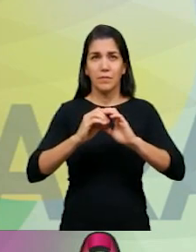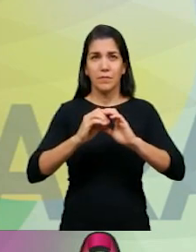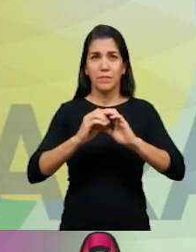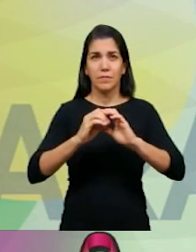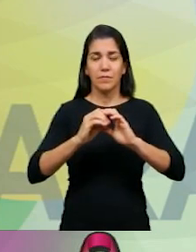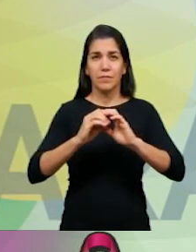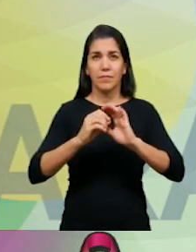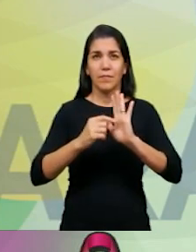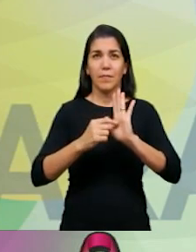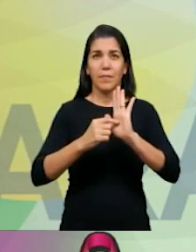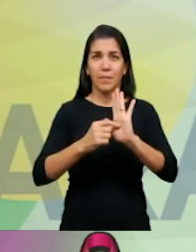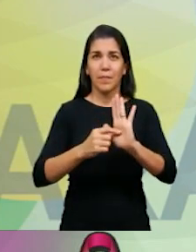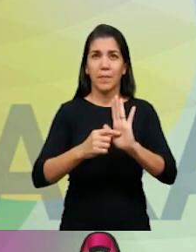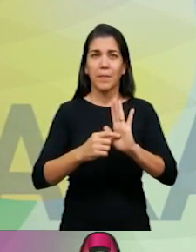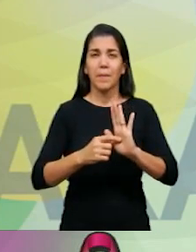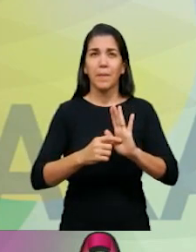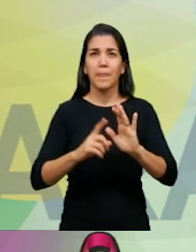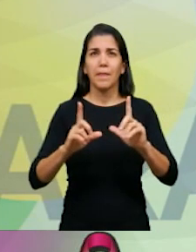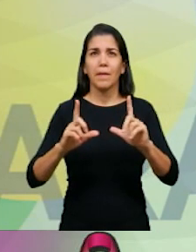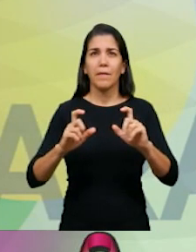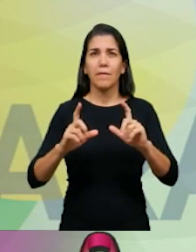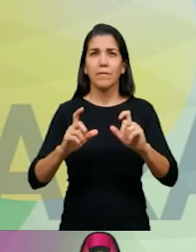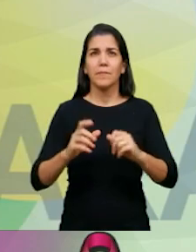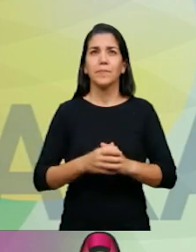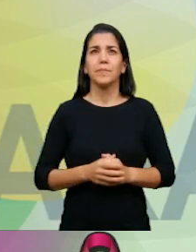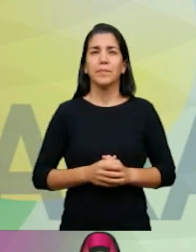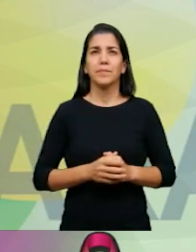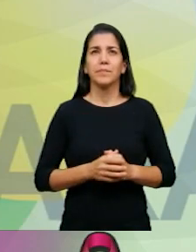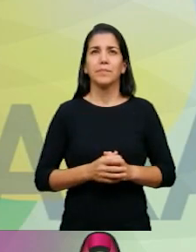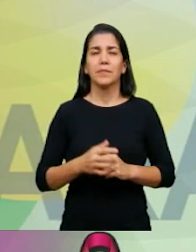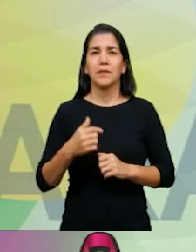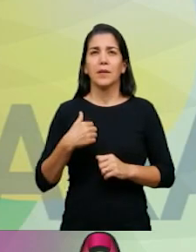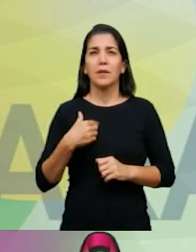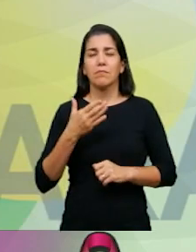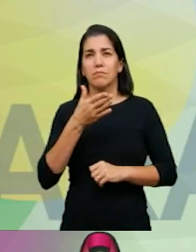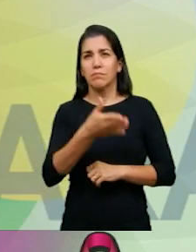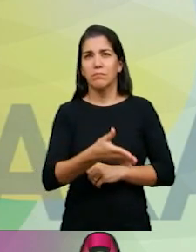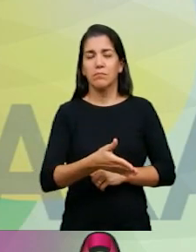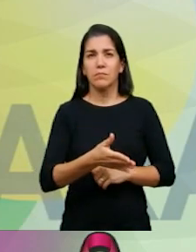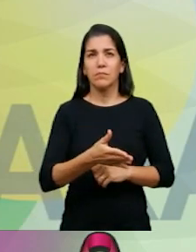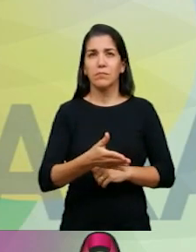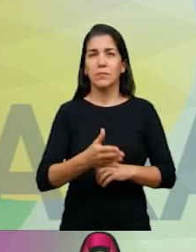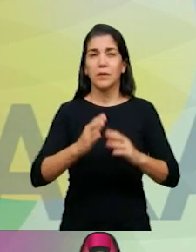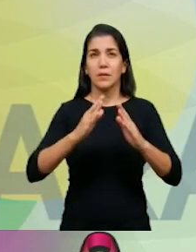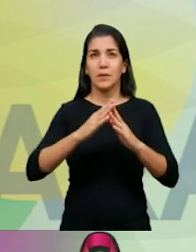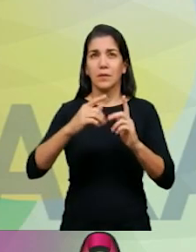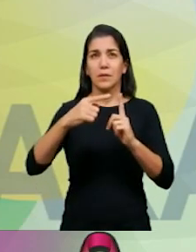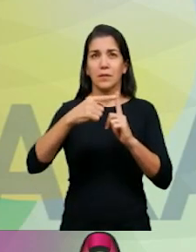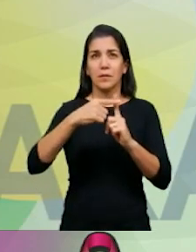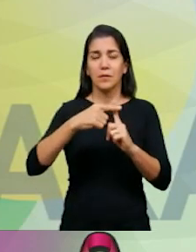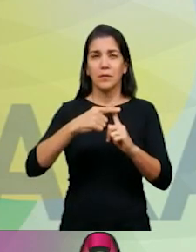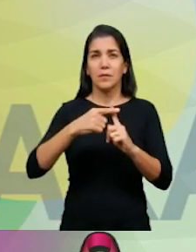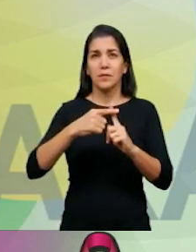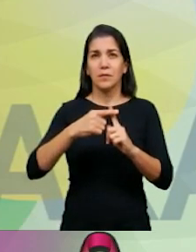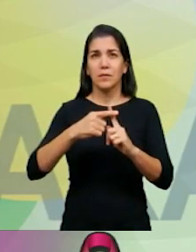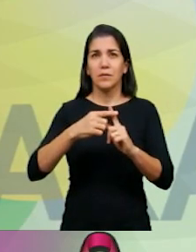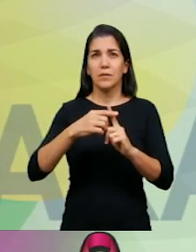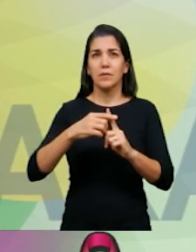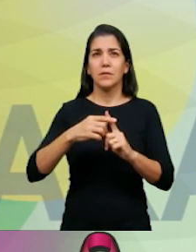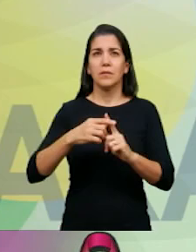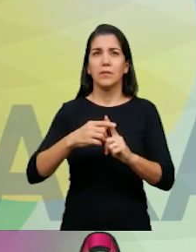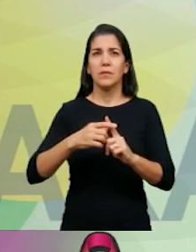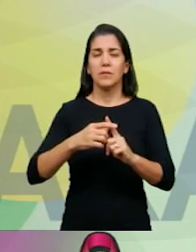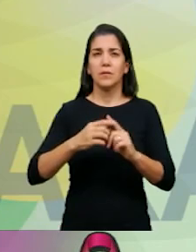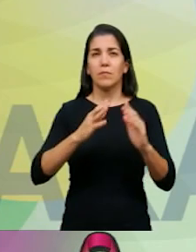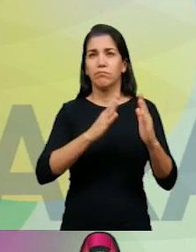algumas das festinhas que nós passamos. Nós estivemos prestigiando a missa da Nossa Senhora lá no condomínio Riviera, que foi feito